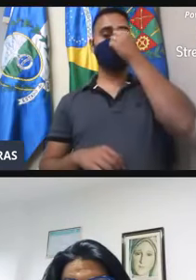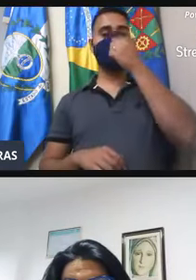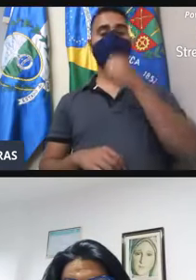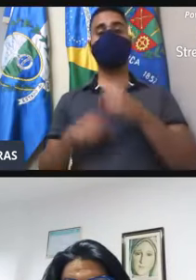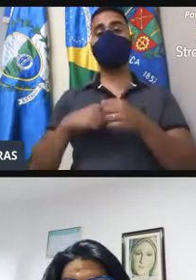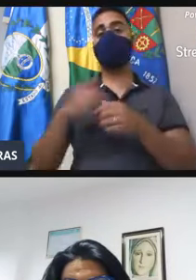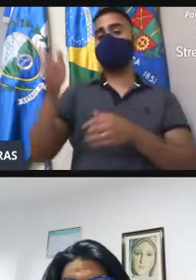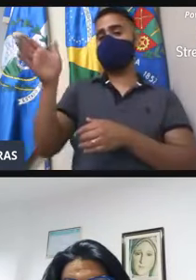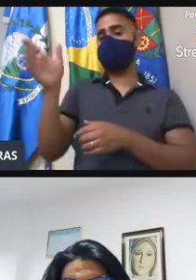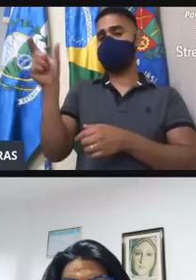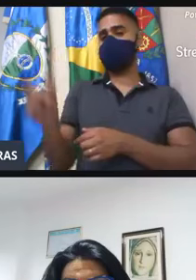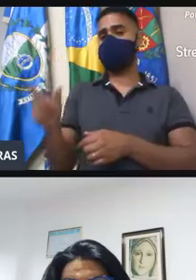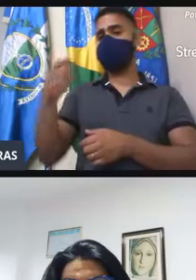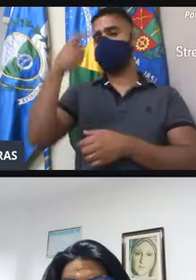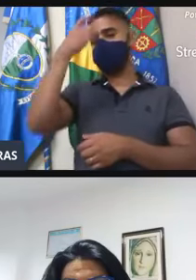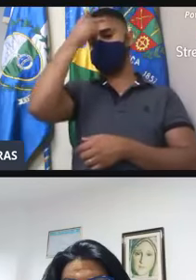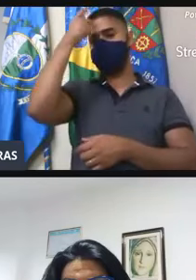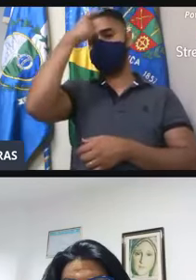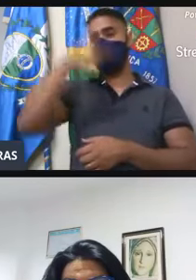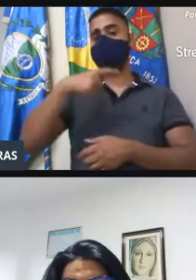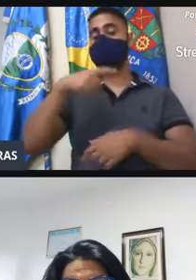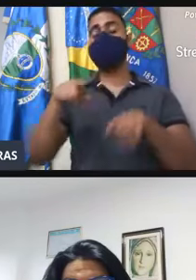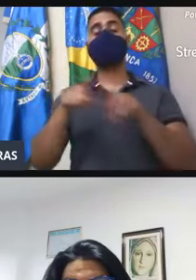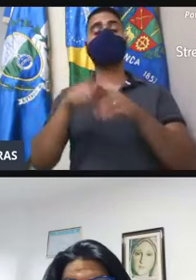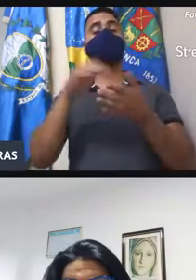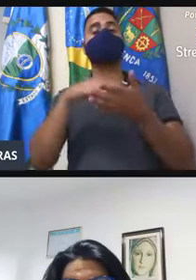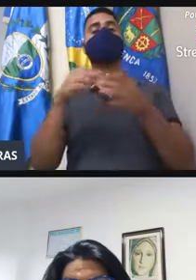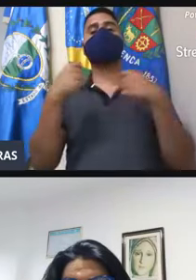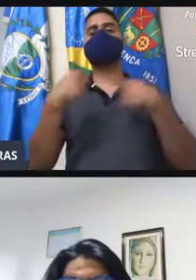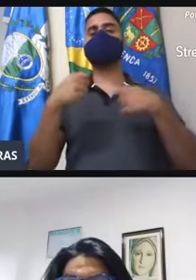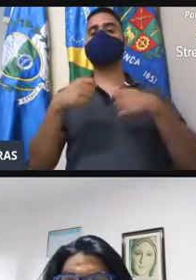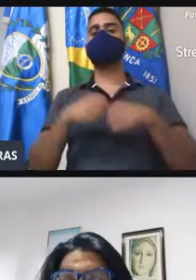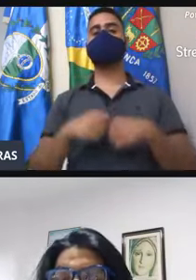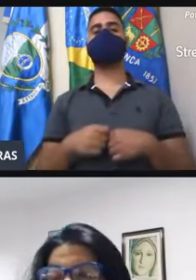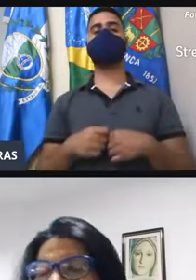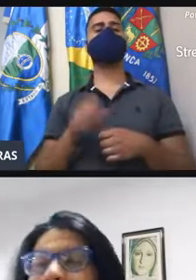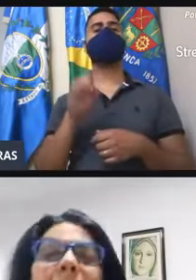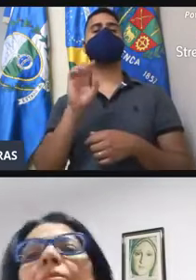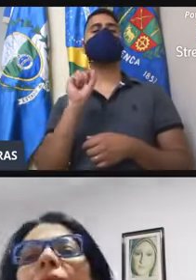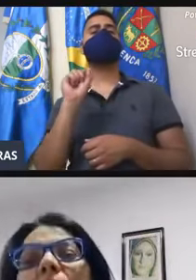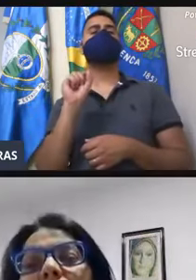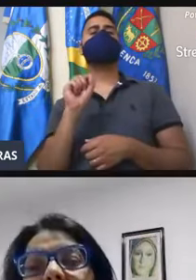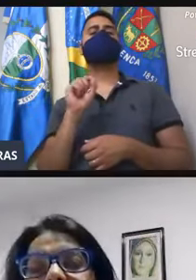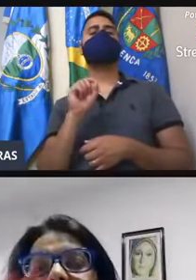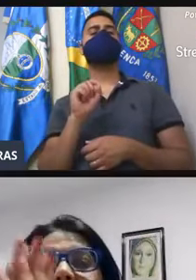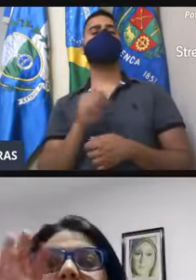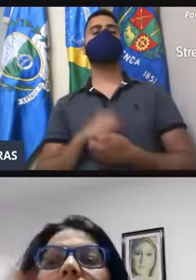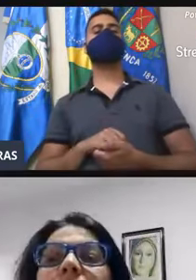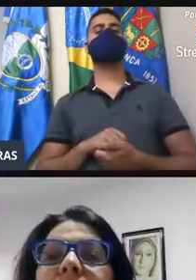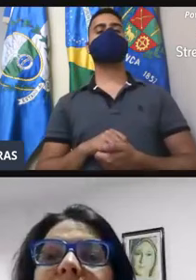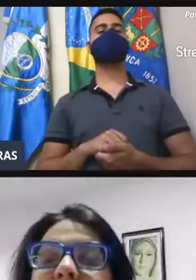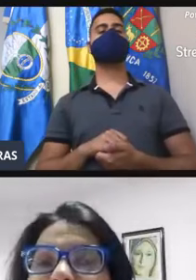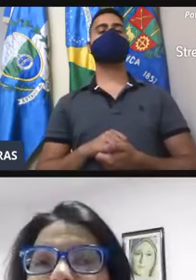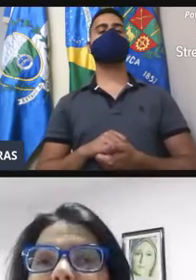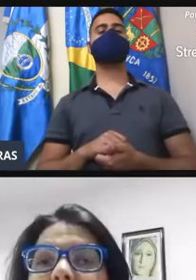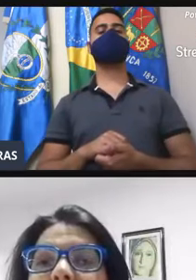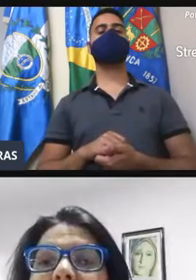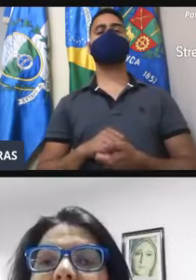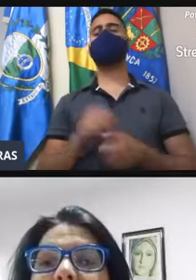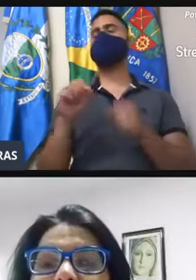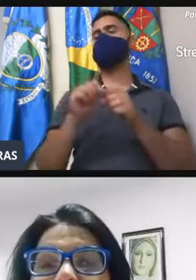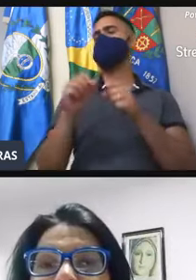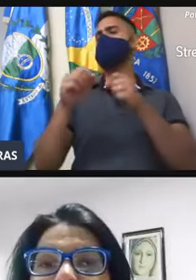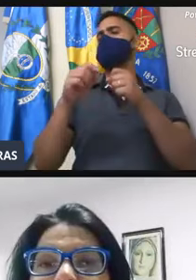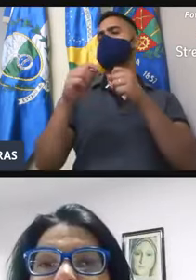de postura humana que a secretaria requer. Não postura de forma nenhuma, sem fazer crítica